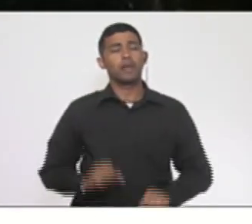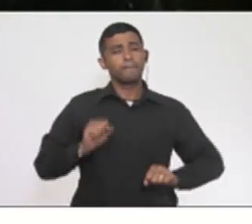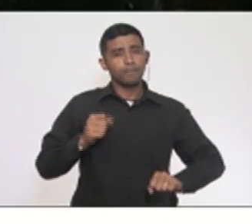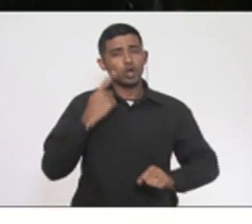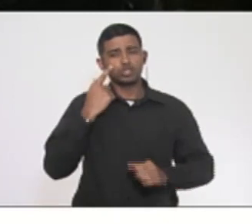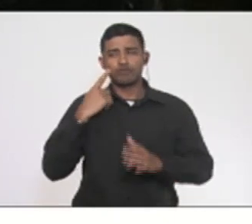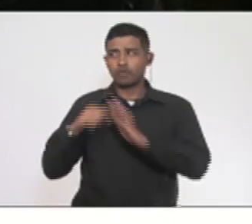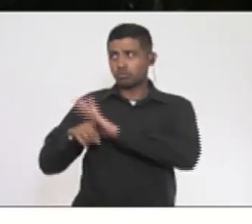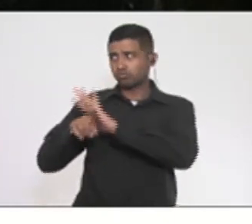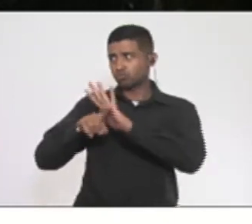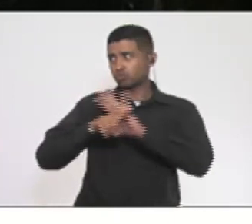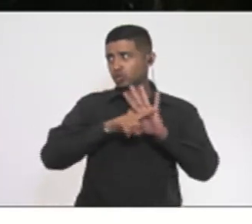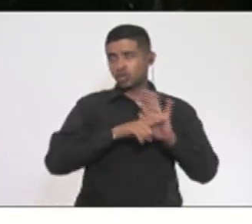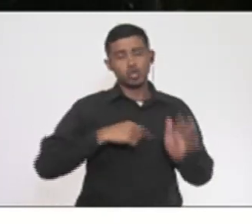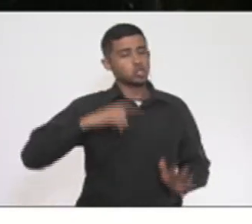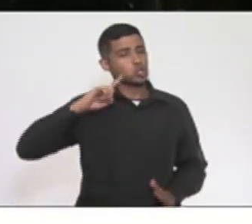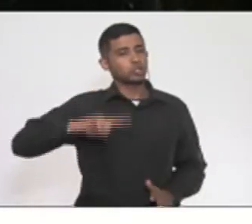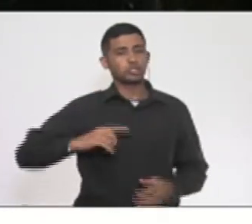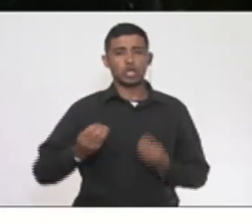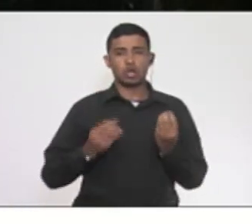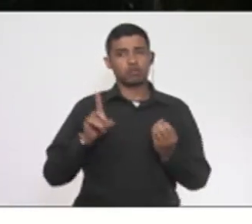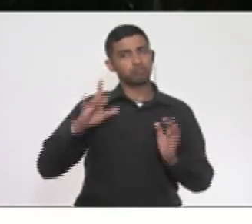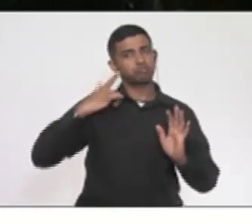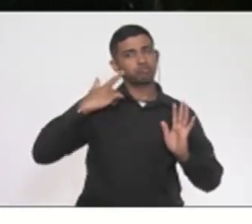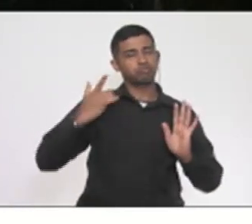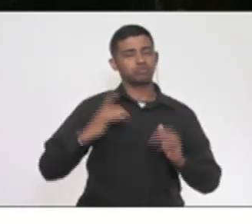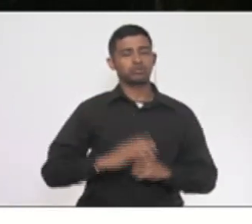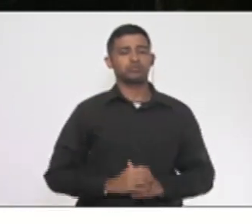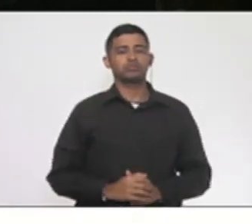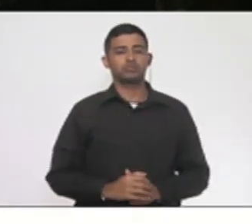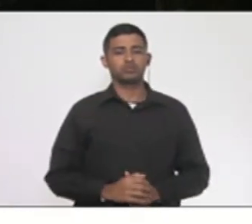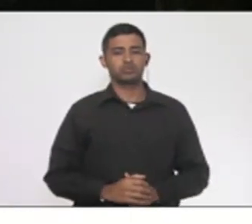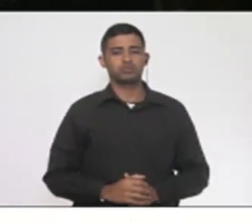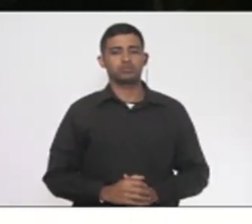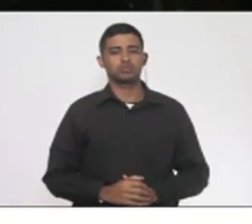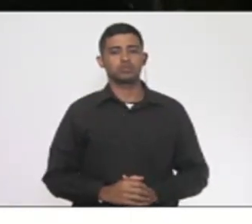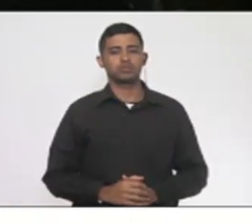sei como é que Vossa Excelência vê isso, mas talvez um levantamento